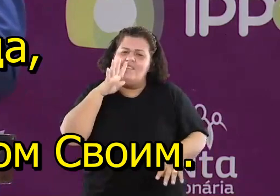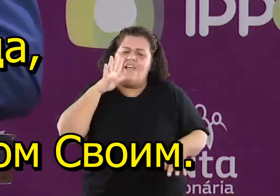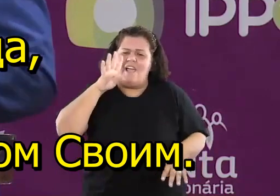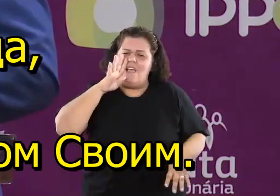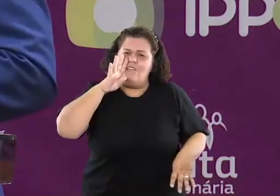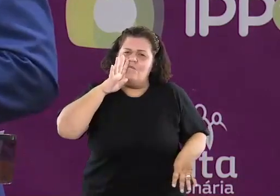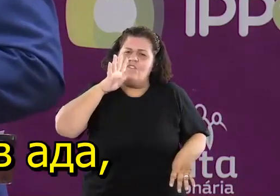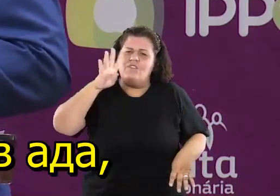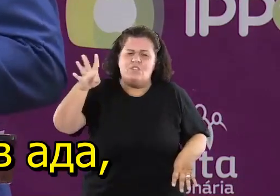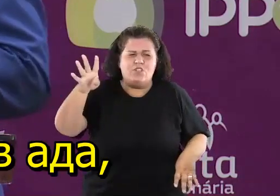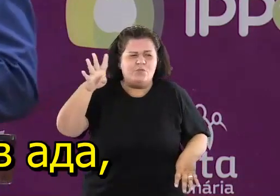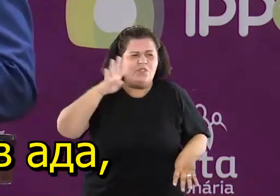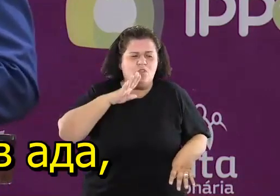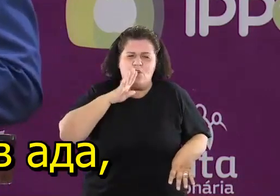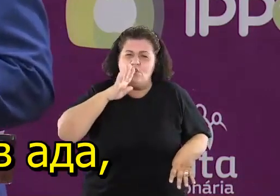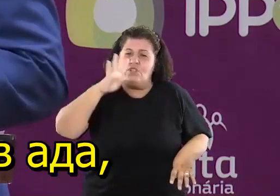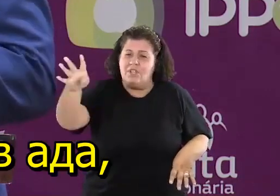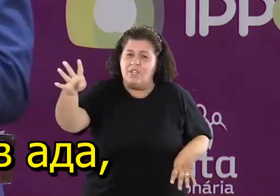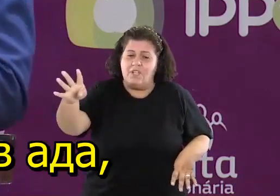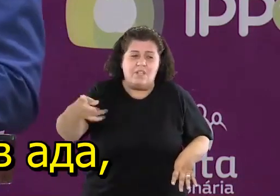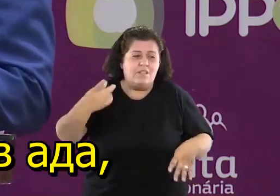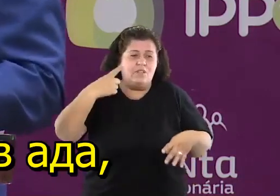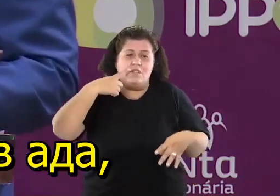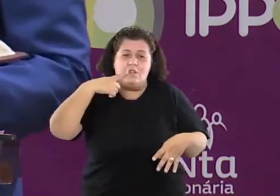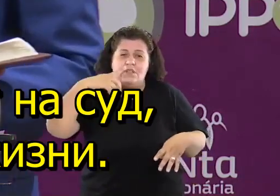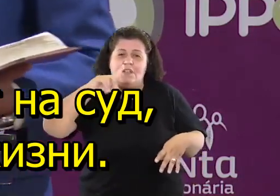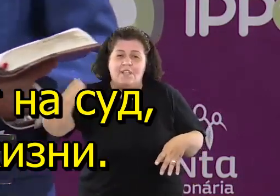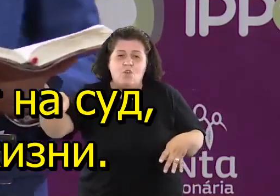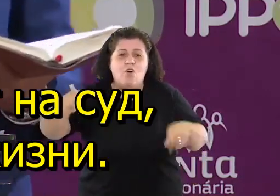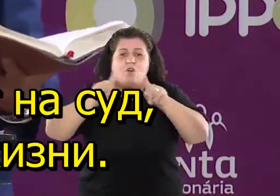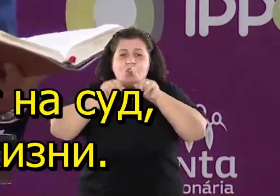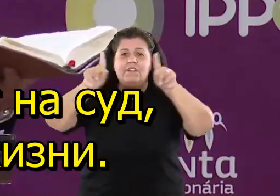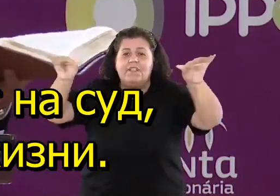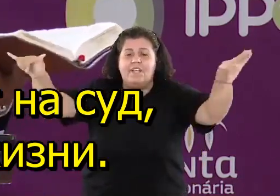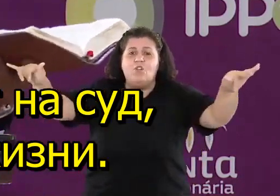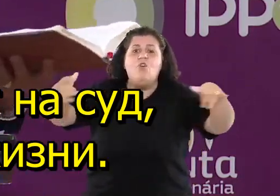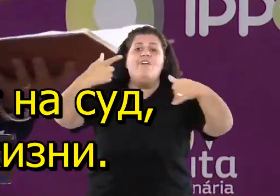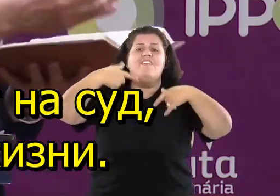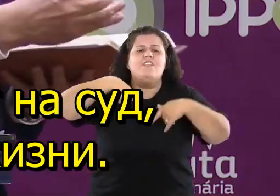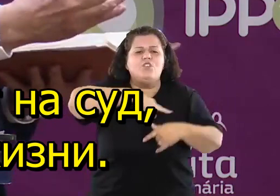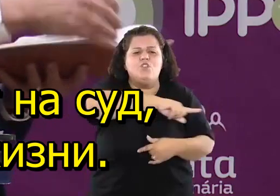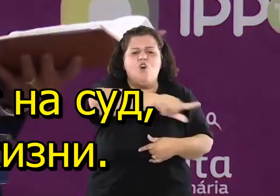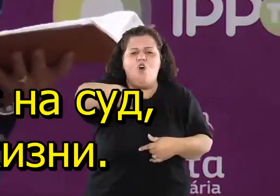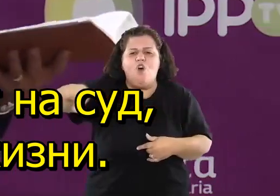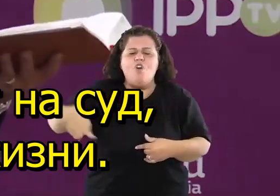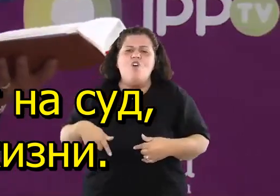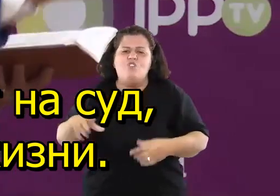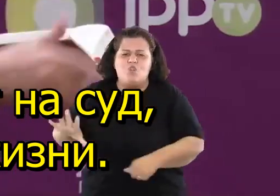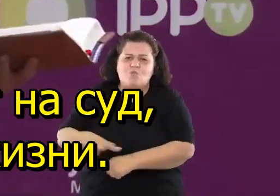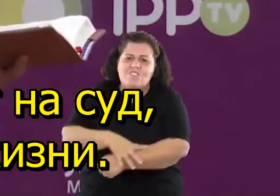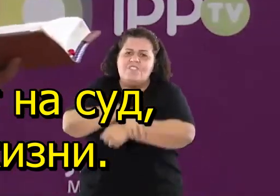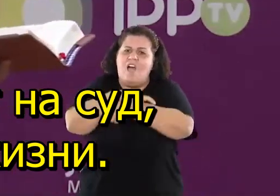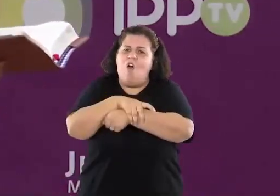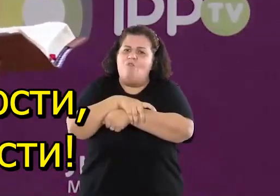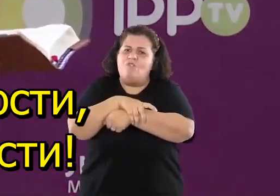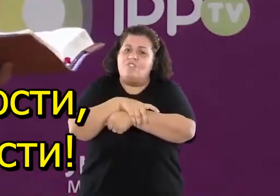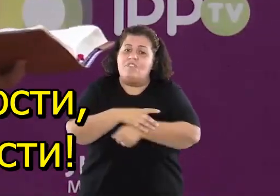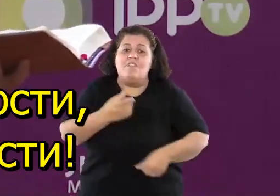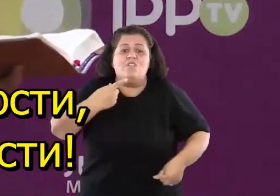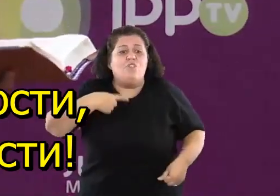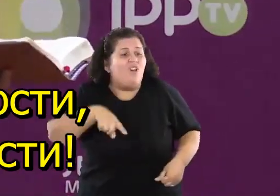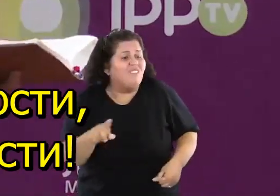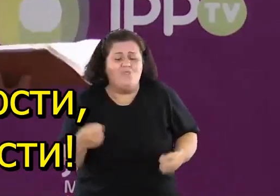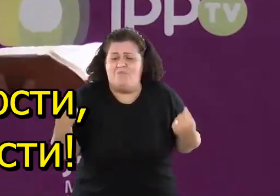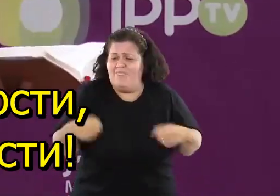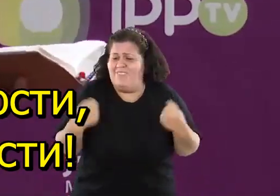diante do seu trono. Nós não precisamos ter medo dos horrores do inferno, porque quem está em Cristo não entra em juízo, mas já passou da morte para a vida. Nós não precisamos